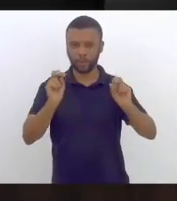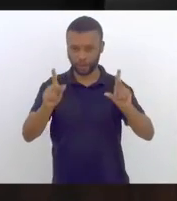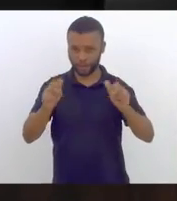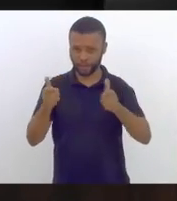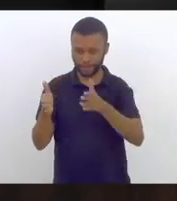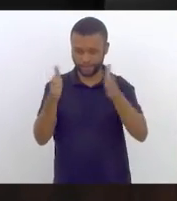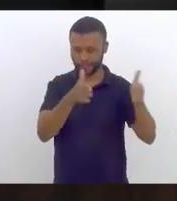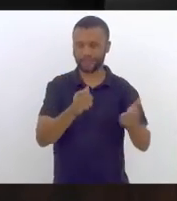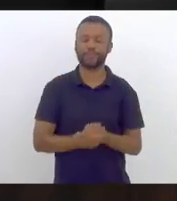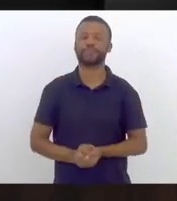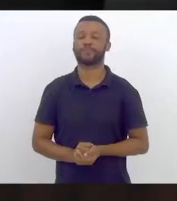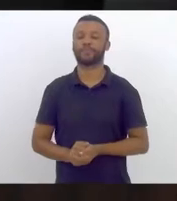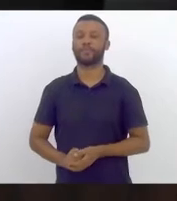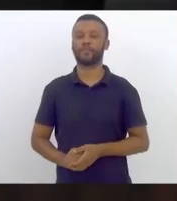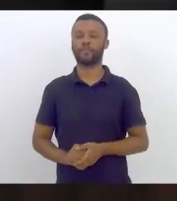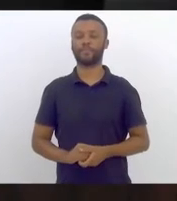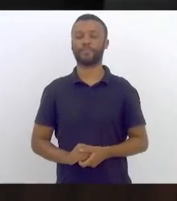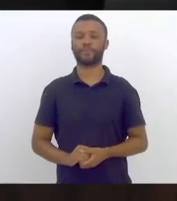Vamos à pauta.